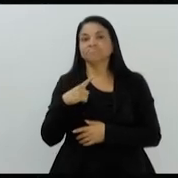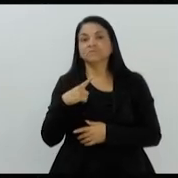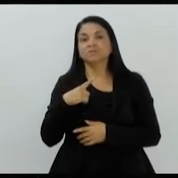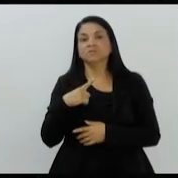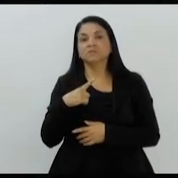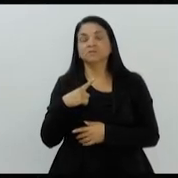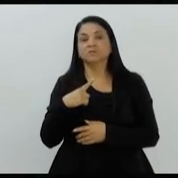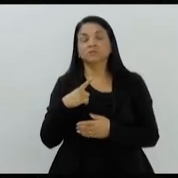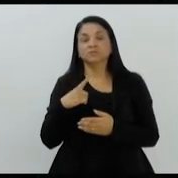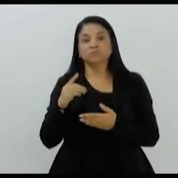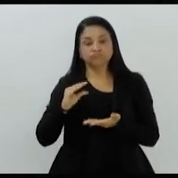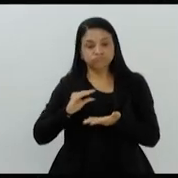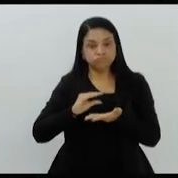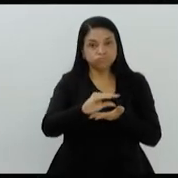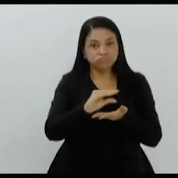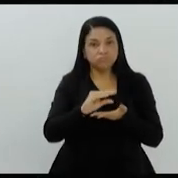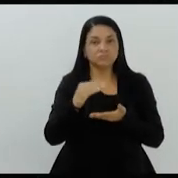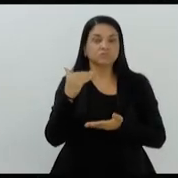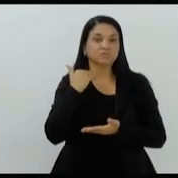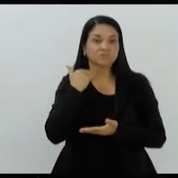coloca nos cofres públicos